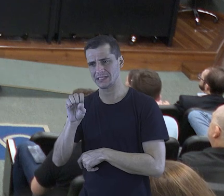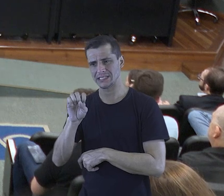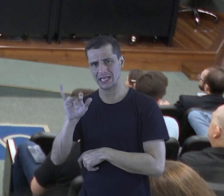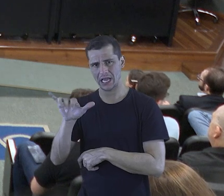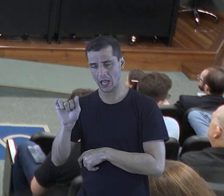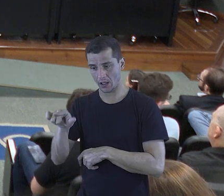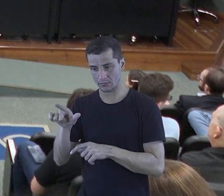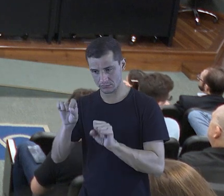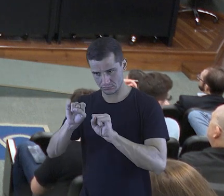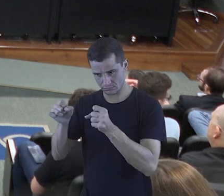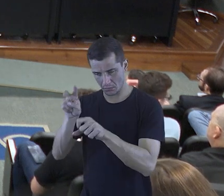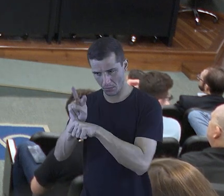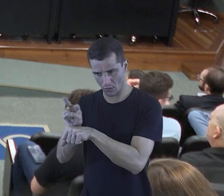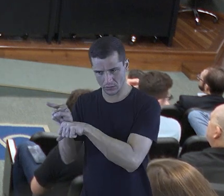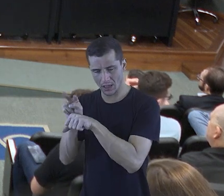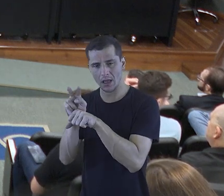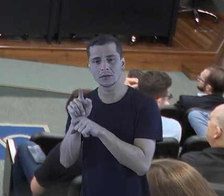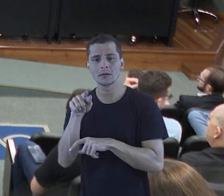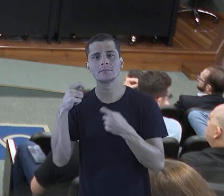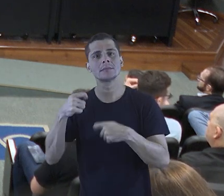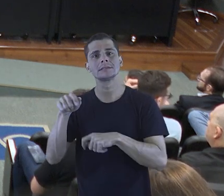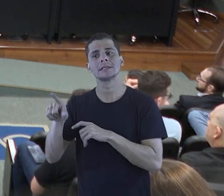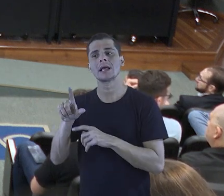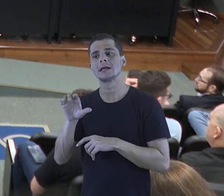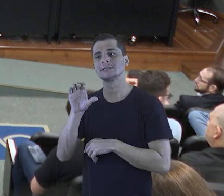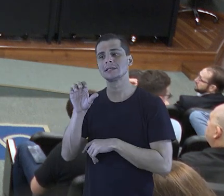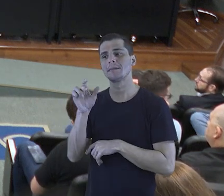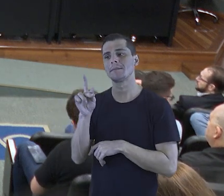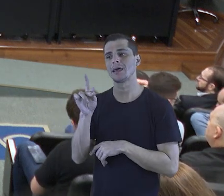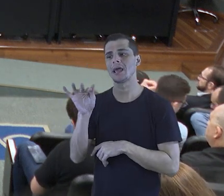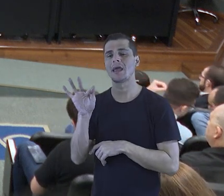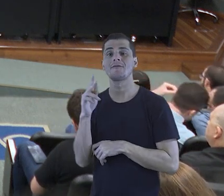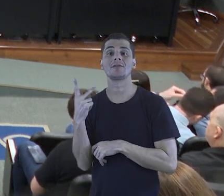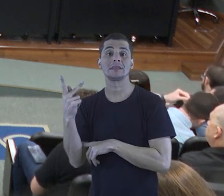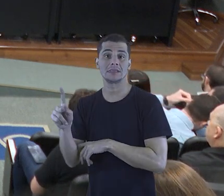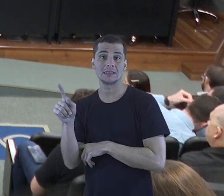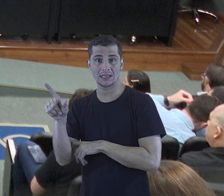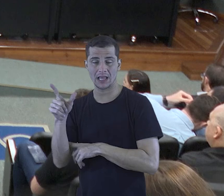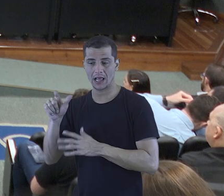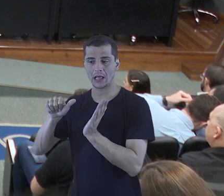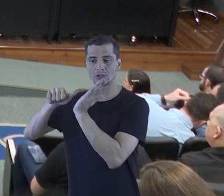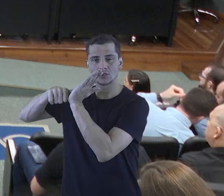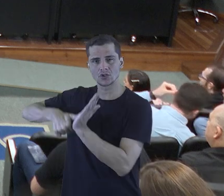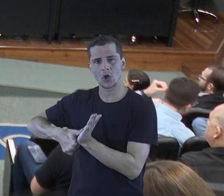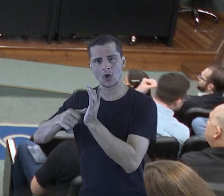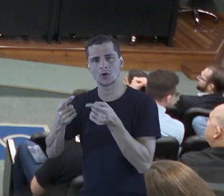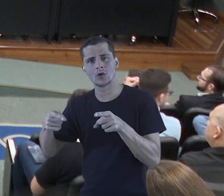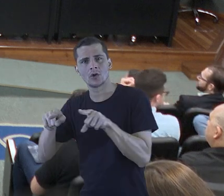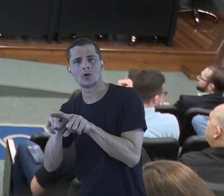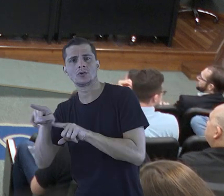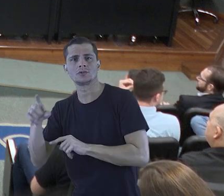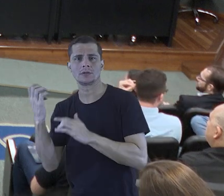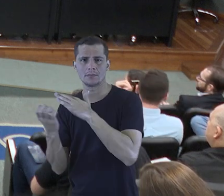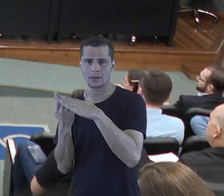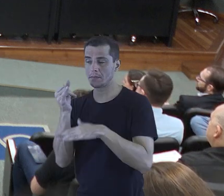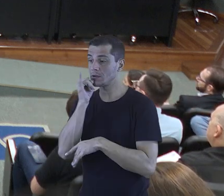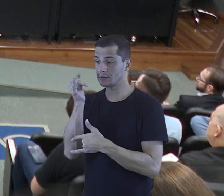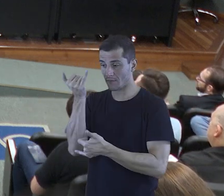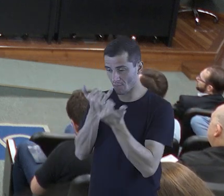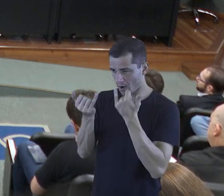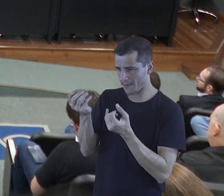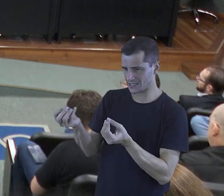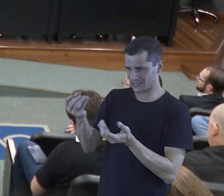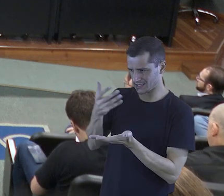então, se os dados da empresa não são protegidos pela LGPD, mas os dados das pessoas físicas são, eu preciso tarjar o nome, o